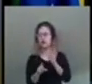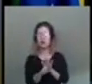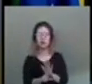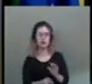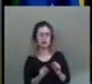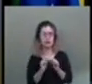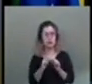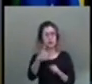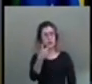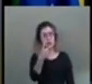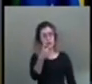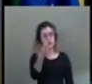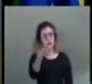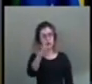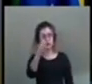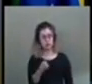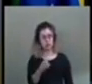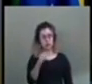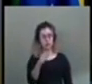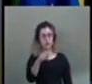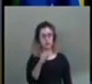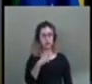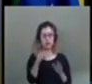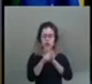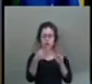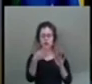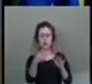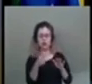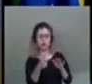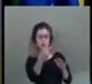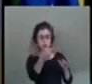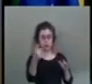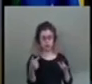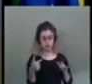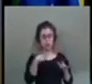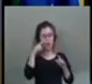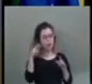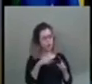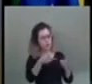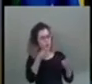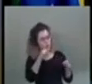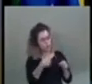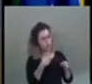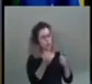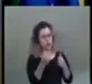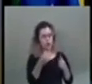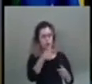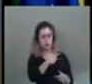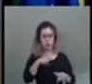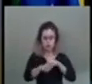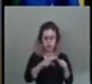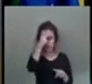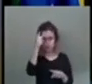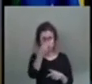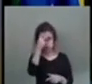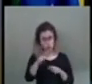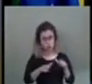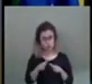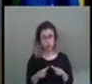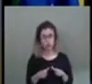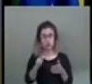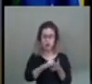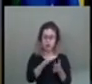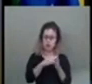1079,50 que determina no seu artigo 42 uma vez observadas as formalidades elementares do exercício do cargo do agente visado